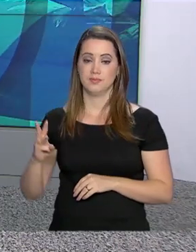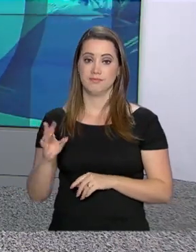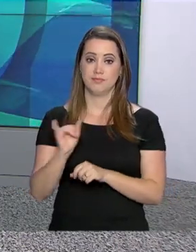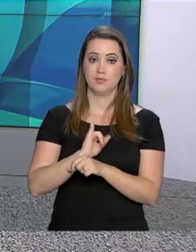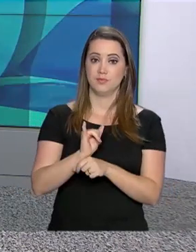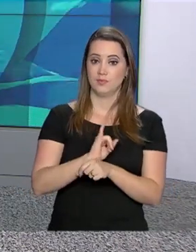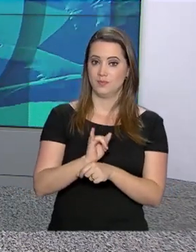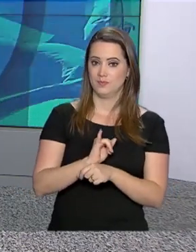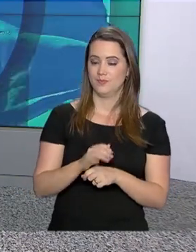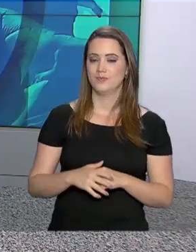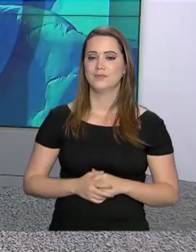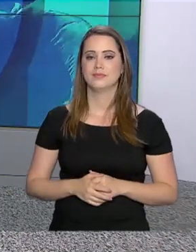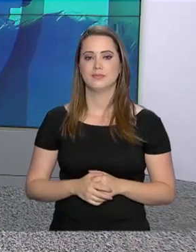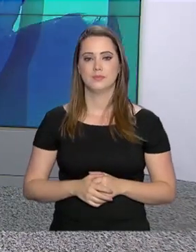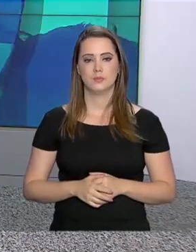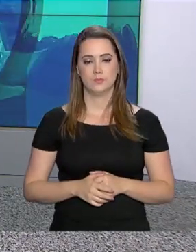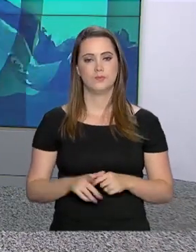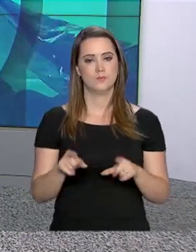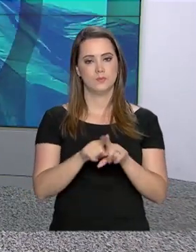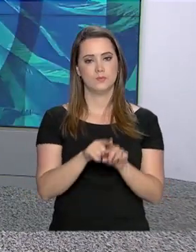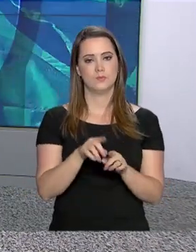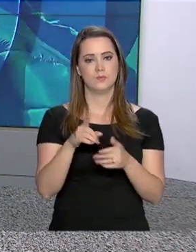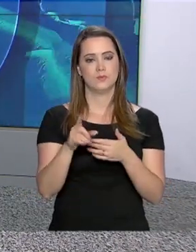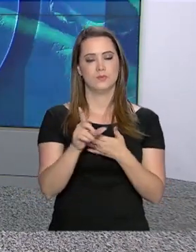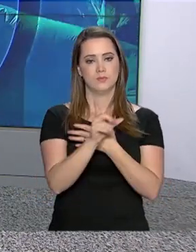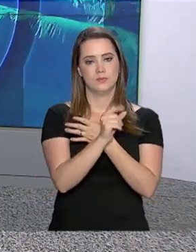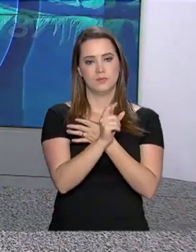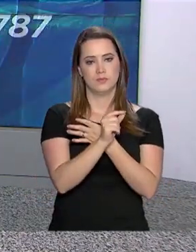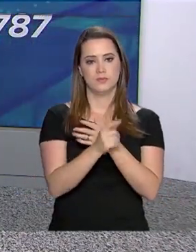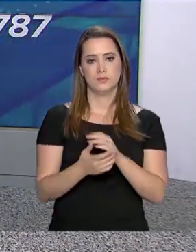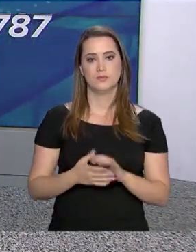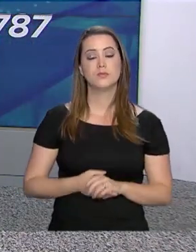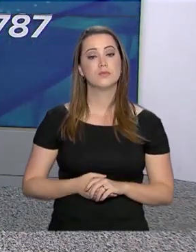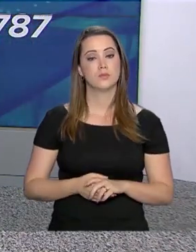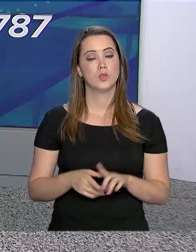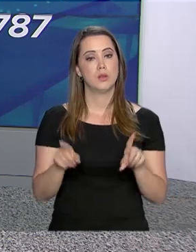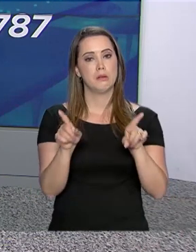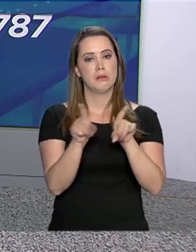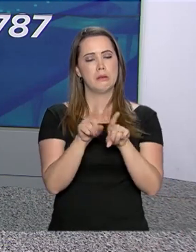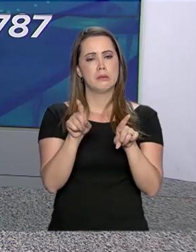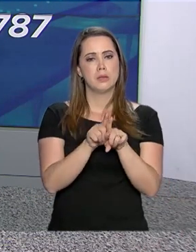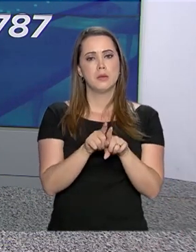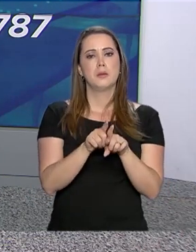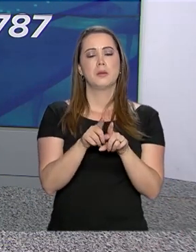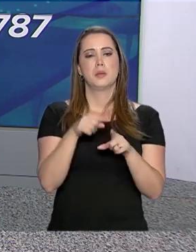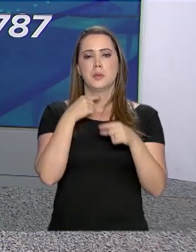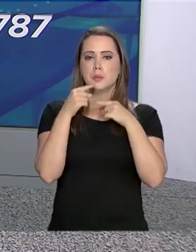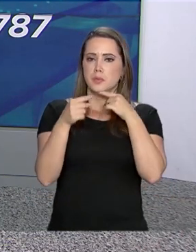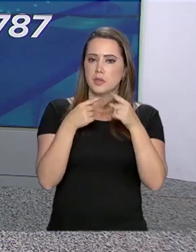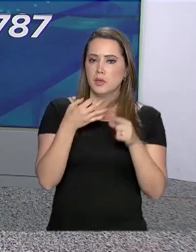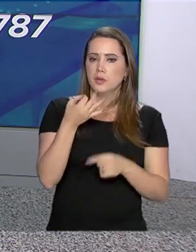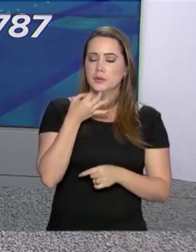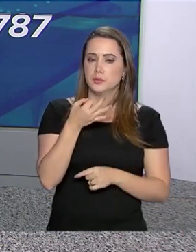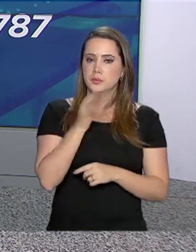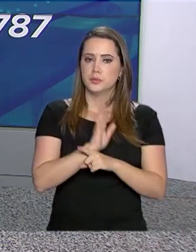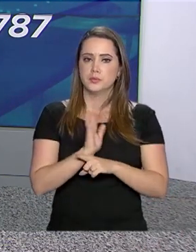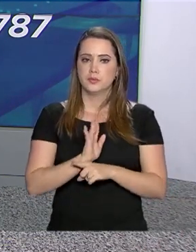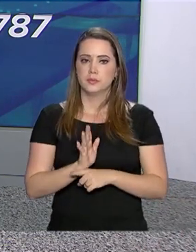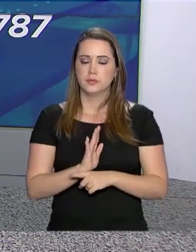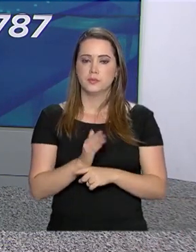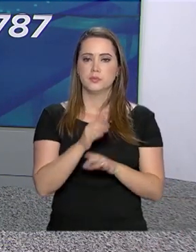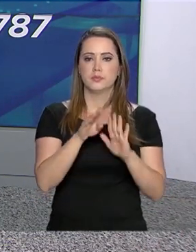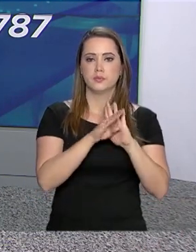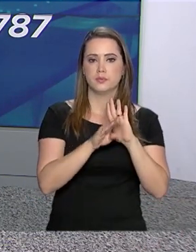da NBR e pelo canal no YouTube. Acesse também o nosso perfil no Twitter. E você pode ainda mandar sugestões de reportagens e